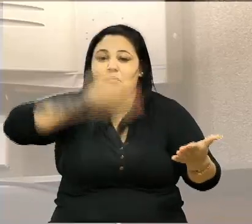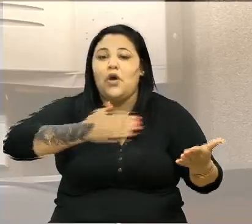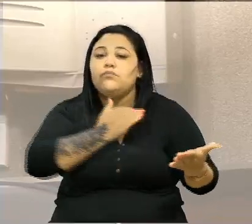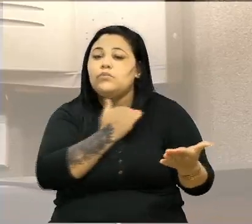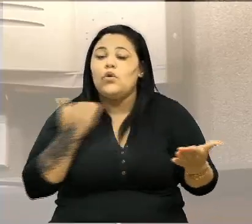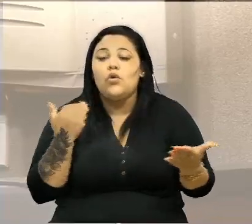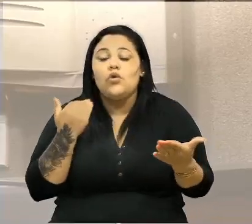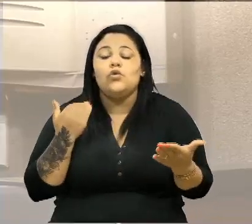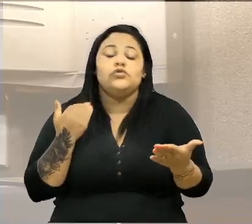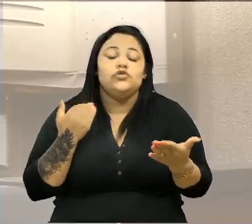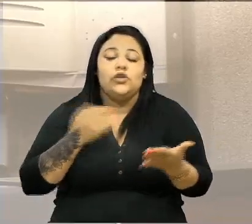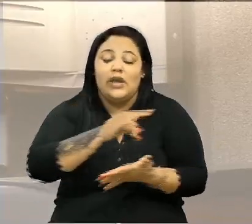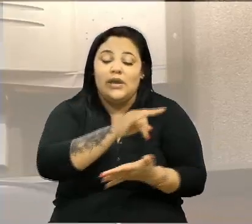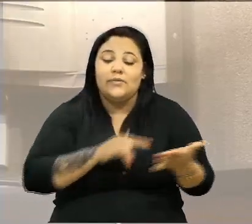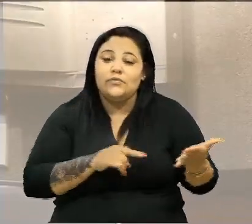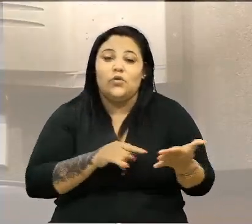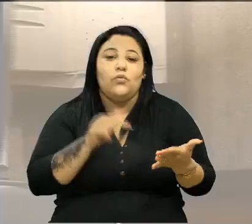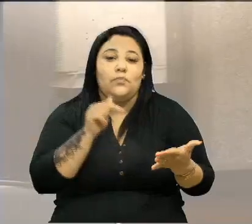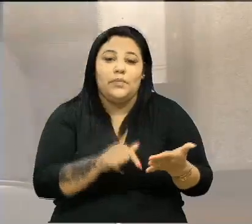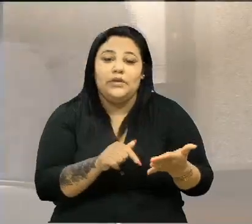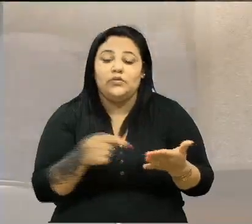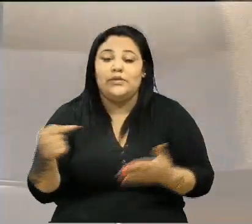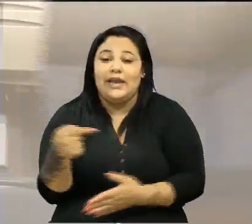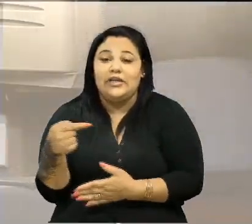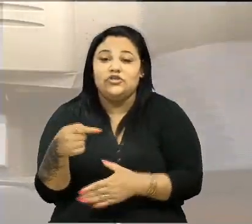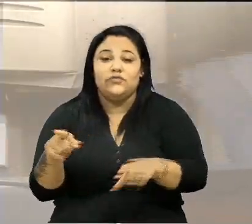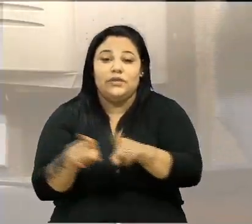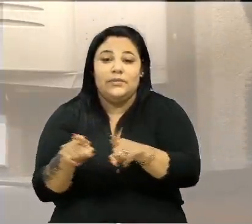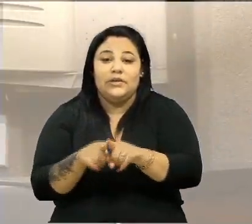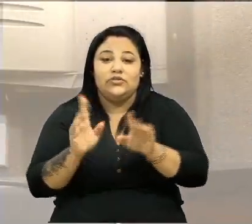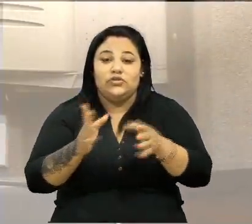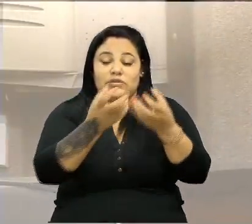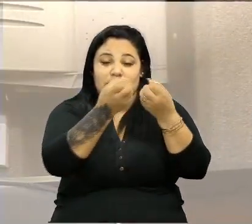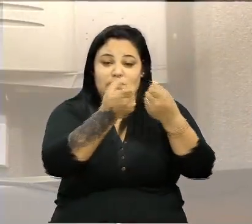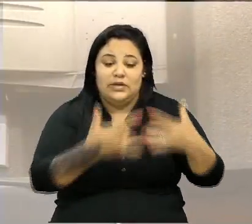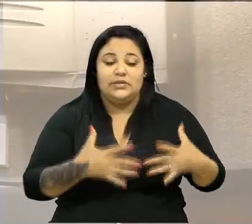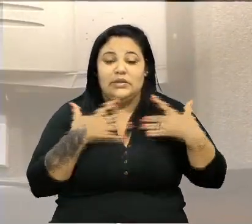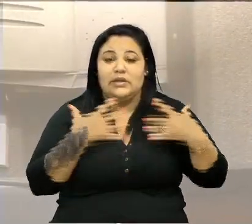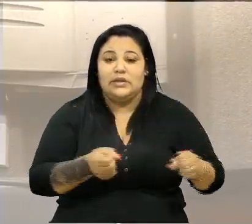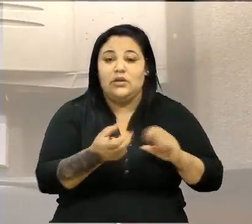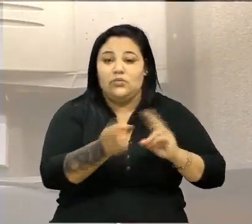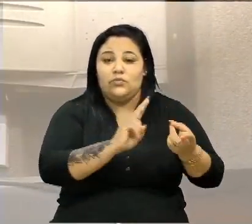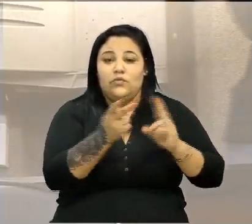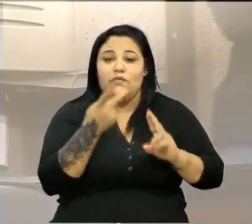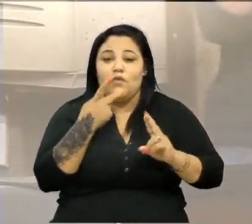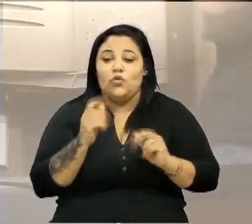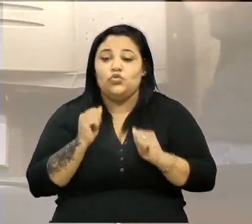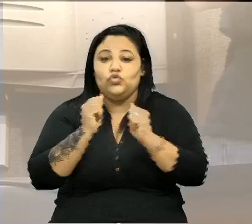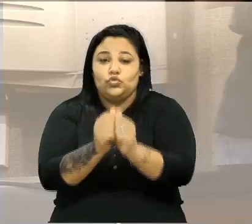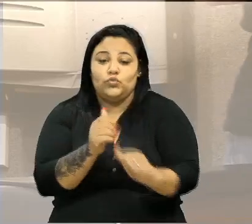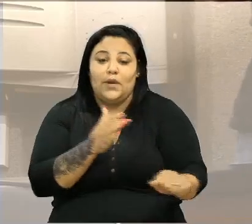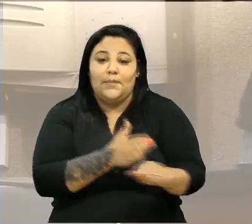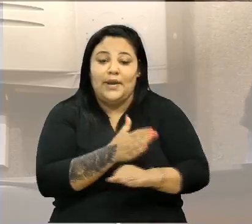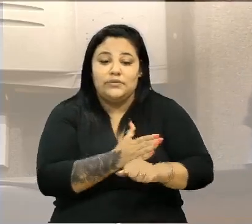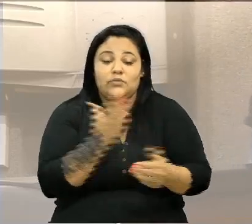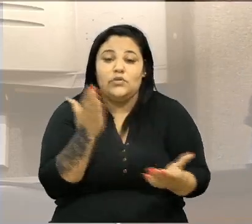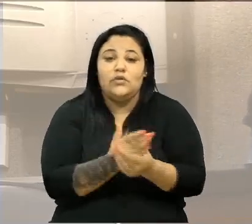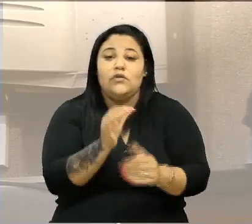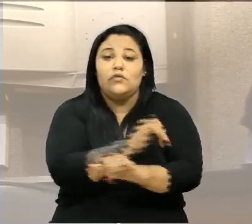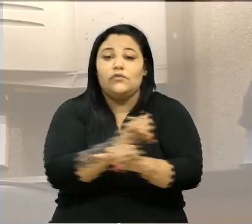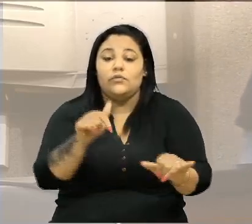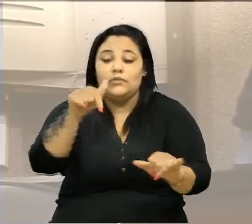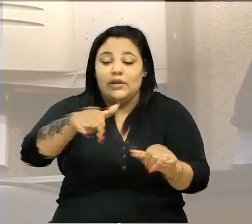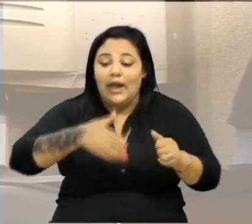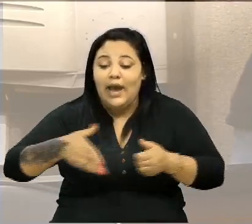e certidões judiciais negativas. Baixada Secretaria Municipal do Urbanismo manifestou-se junto ao processo, informando que a via